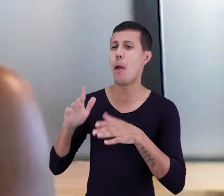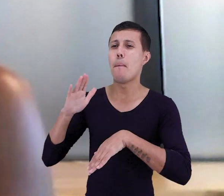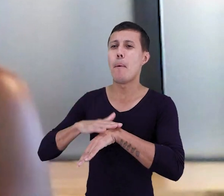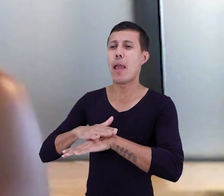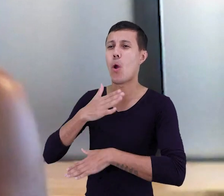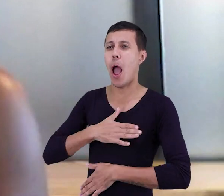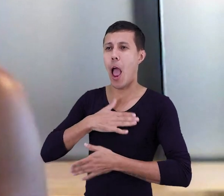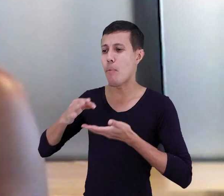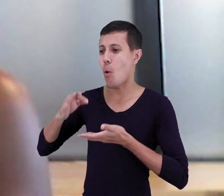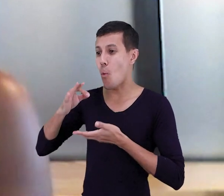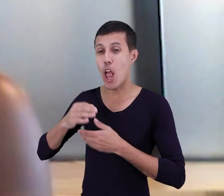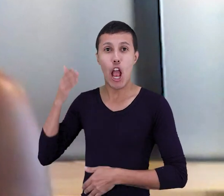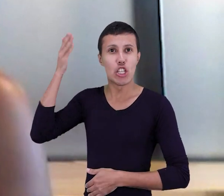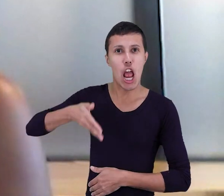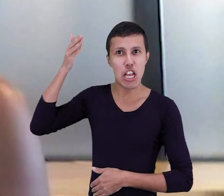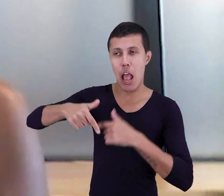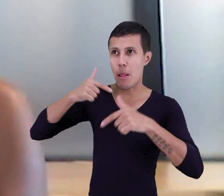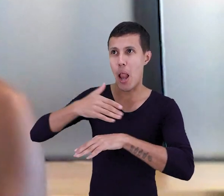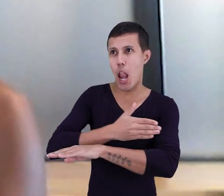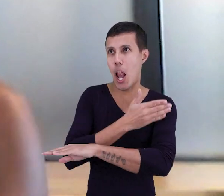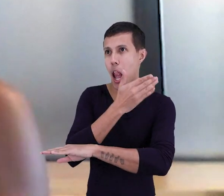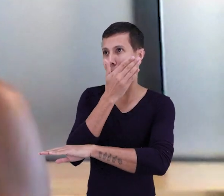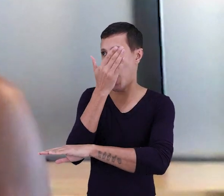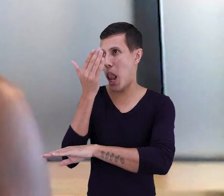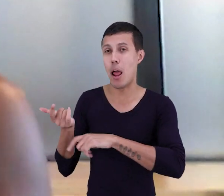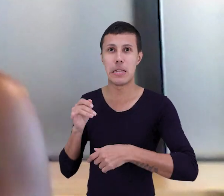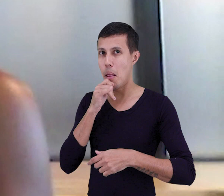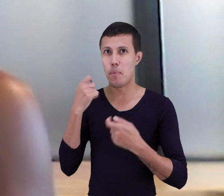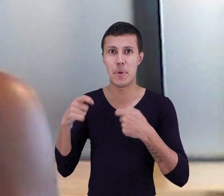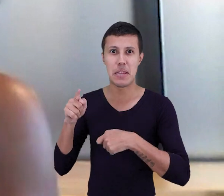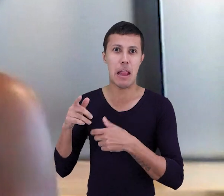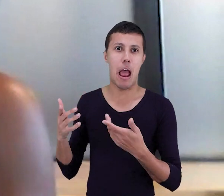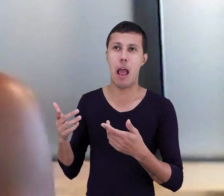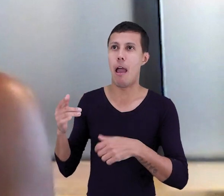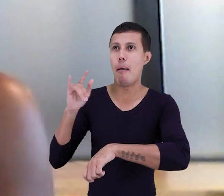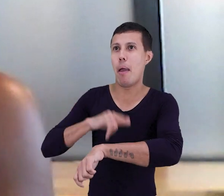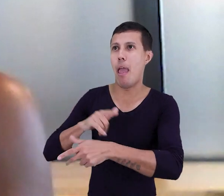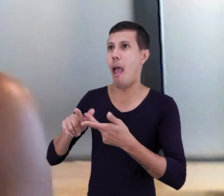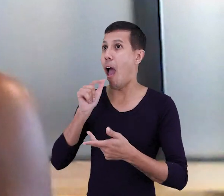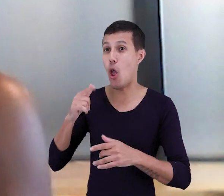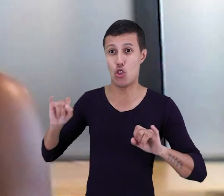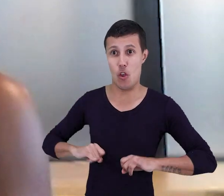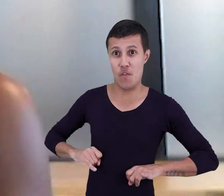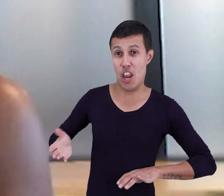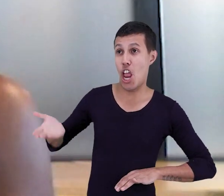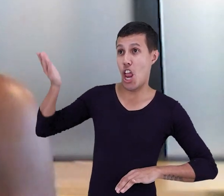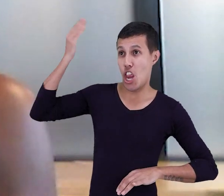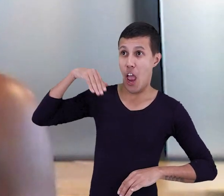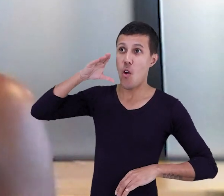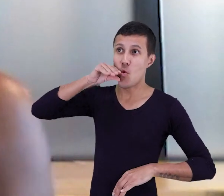você trabalhar direto sem parar, sem conseguir beber água, sem conseguir ir no banheiro. Então, coisas que eu já passei enquanto fui